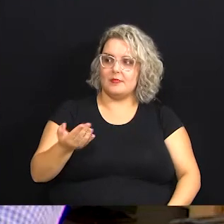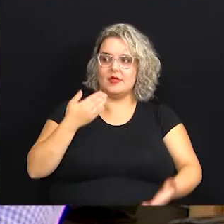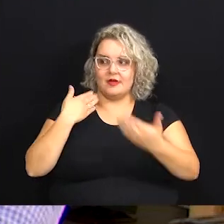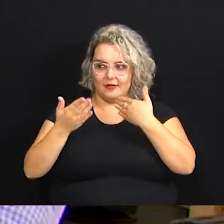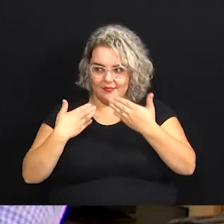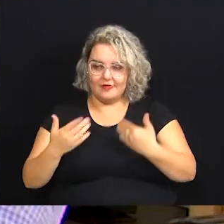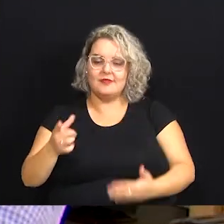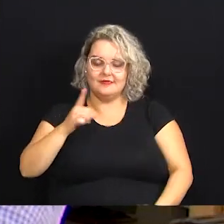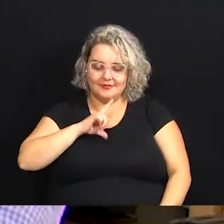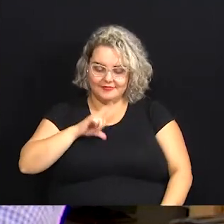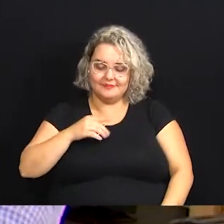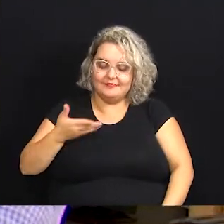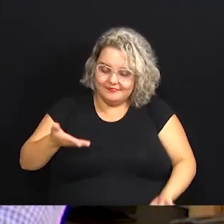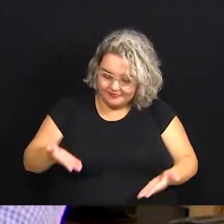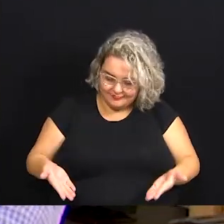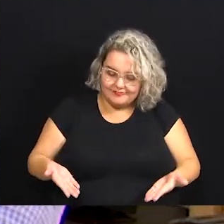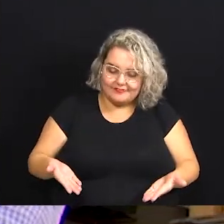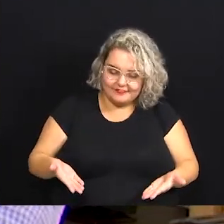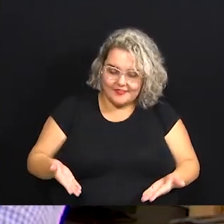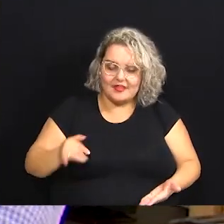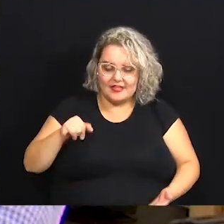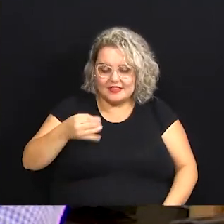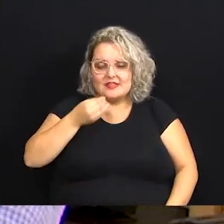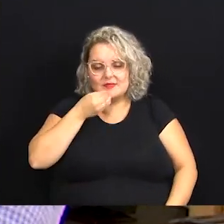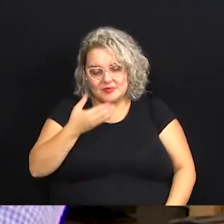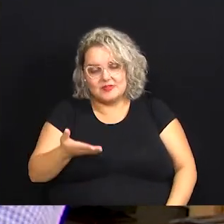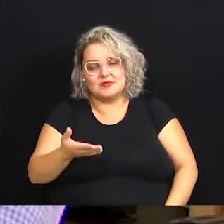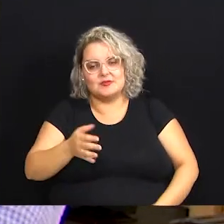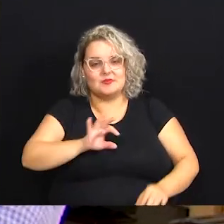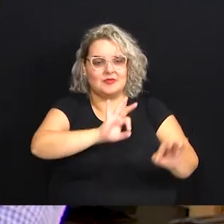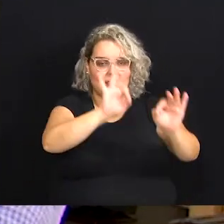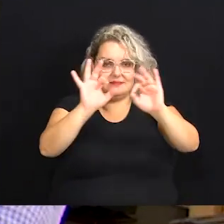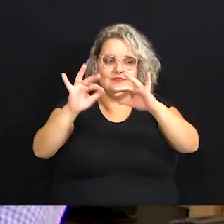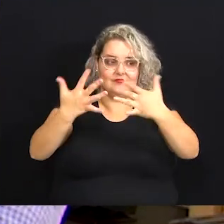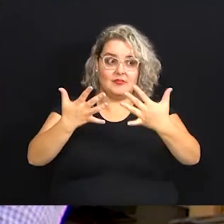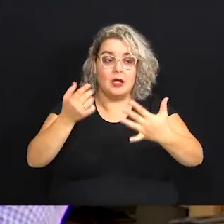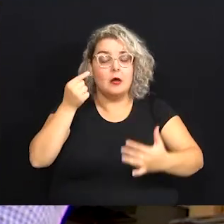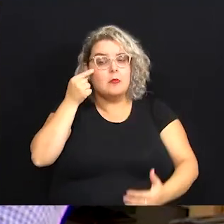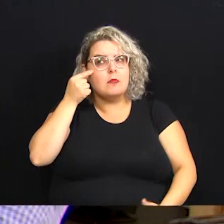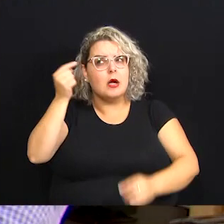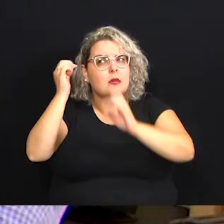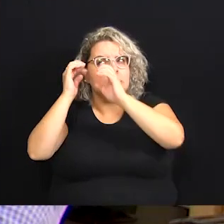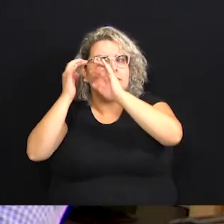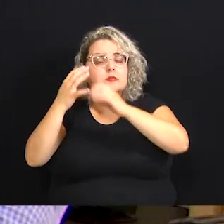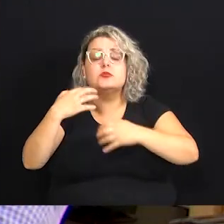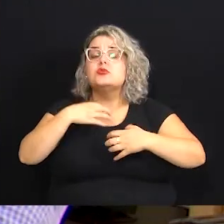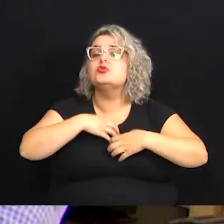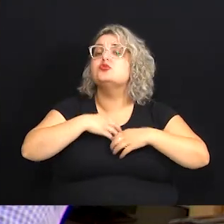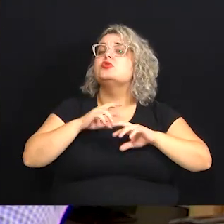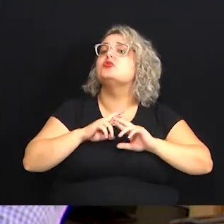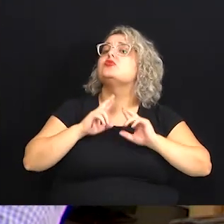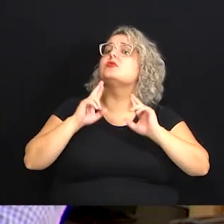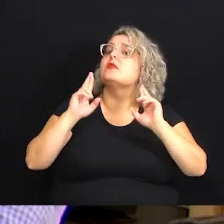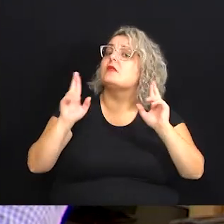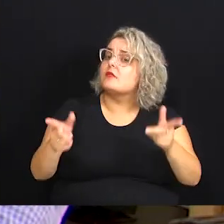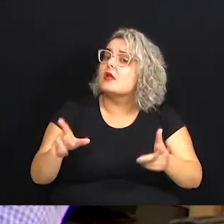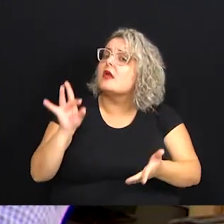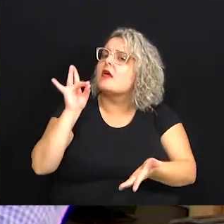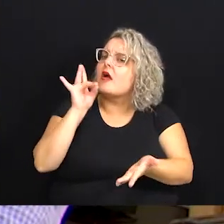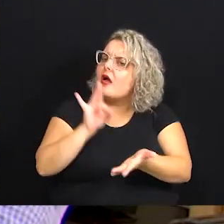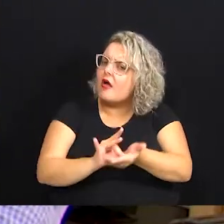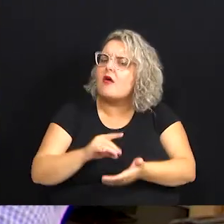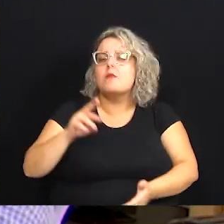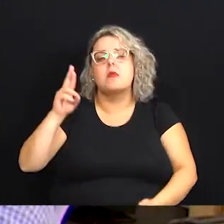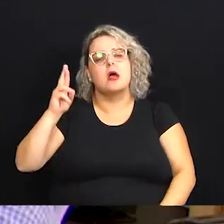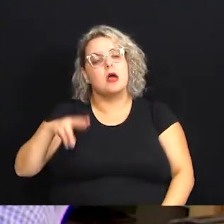gente conversar com os nossos telespectadores para pensarem de uma forma mais